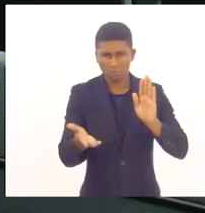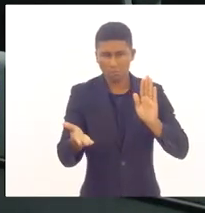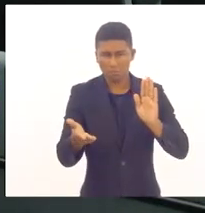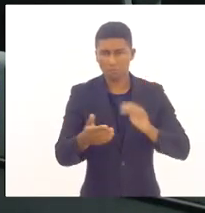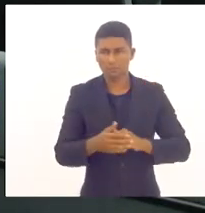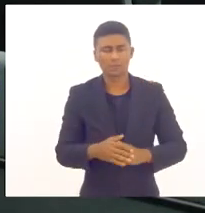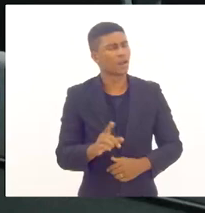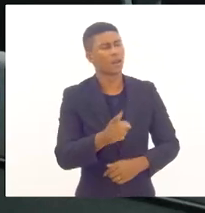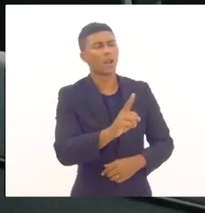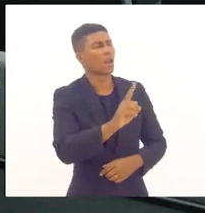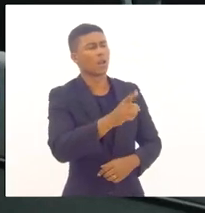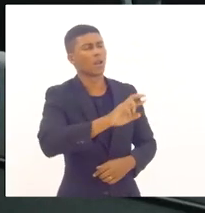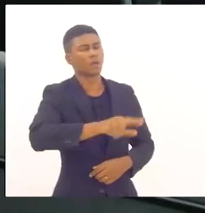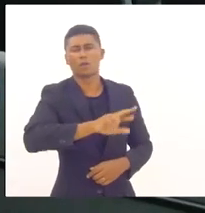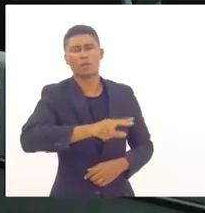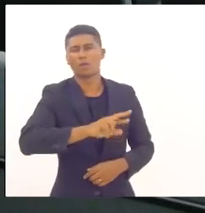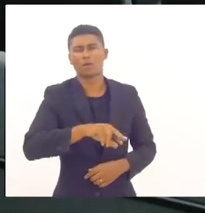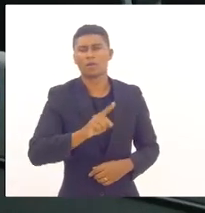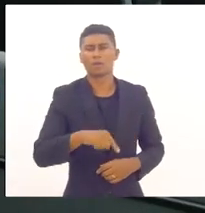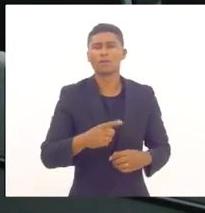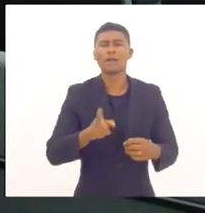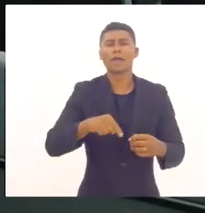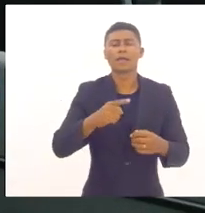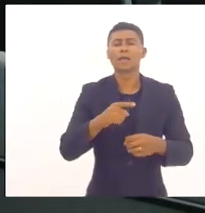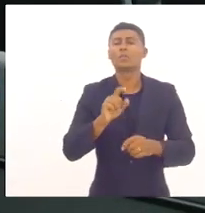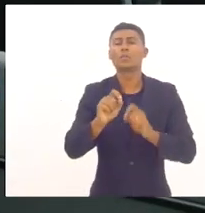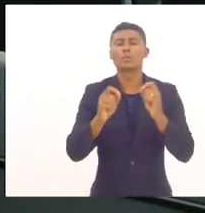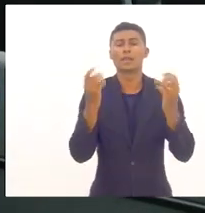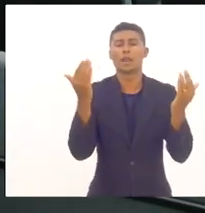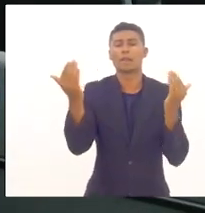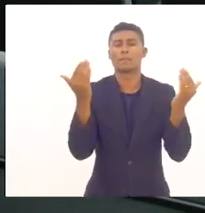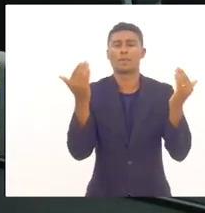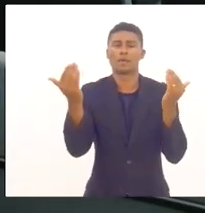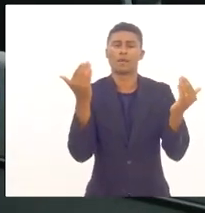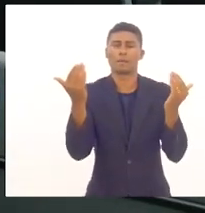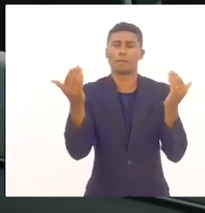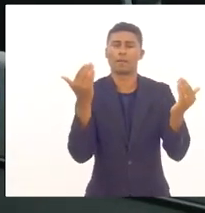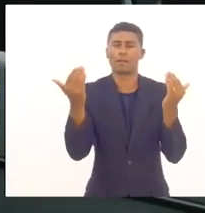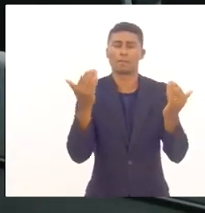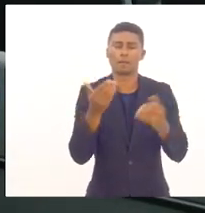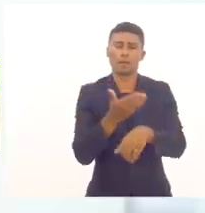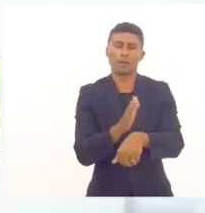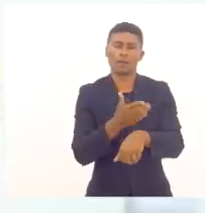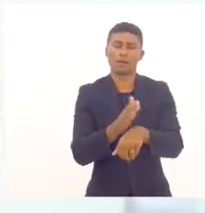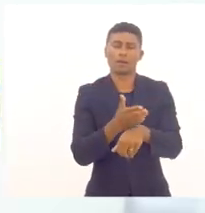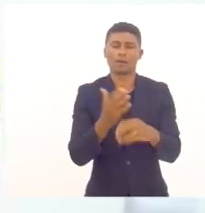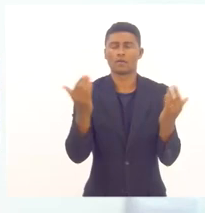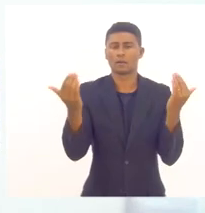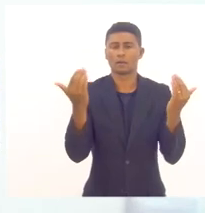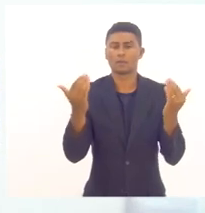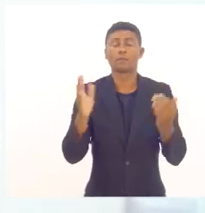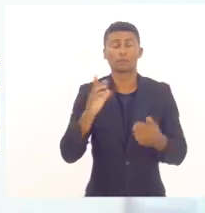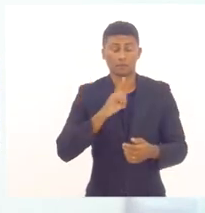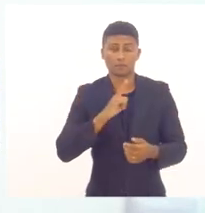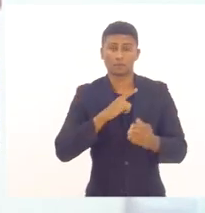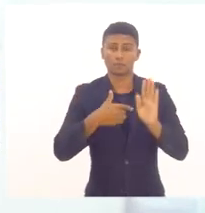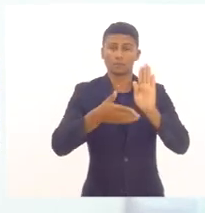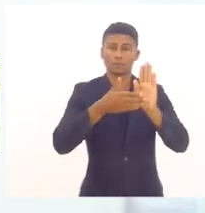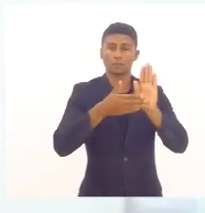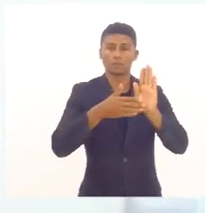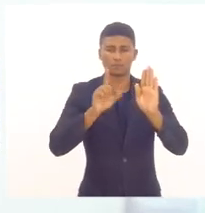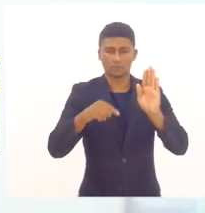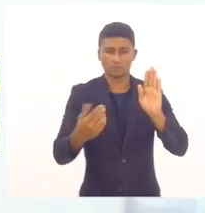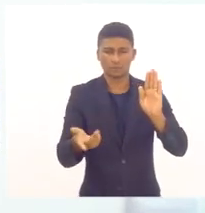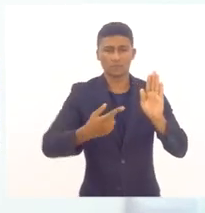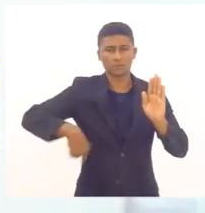essa. Não é essa, não. É da capoterapia. Essa, capoterapia, tá bom. Sobre essa, a única proposta que existe, já deu entrada, é essa